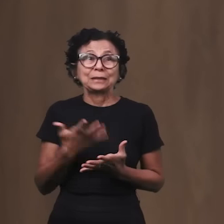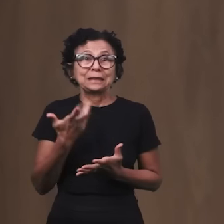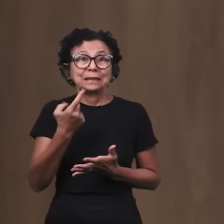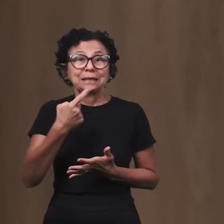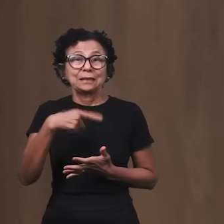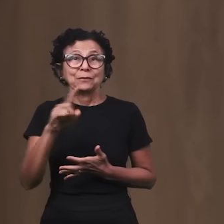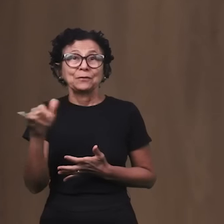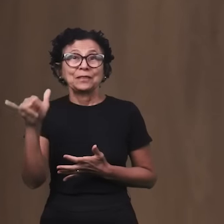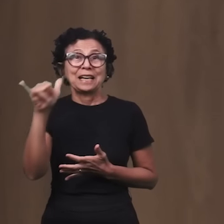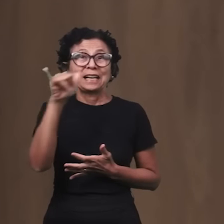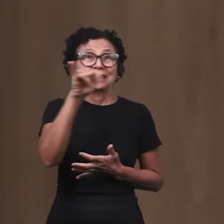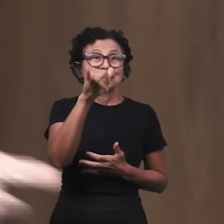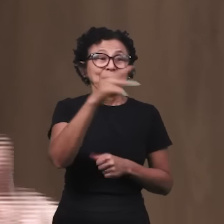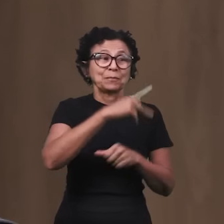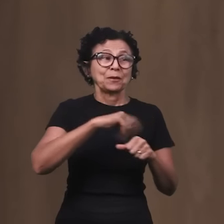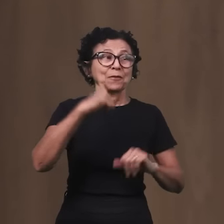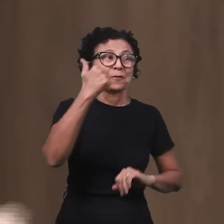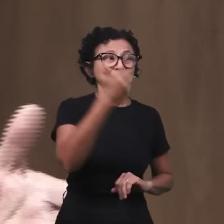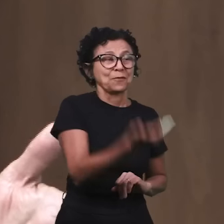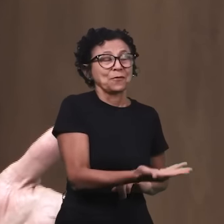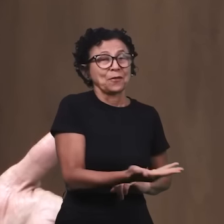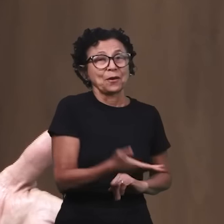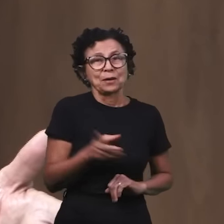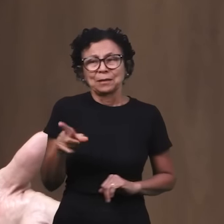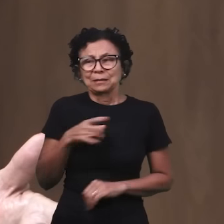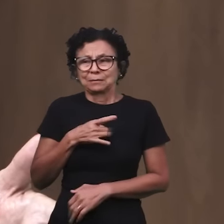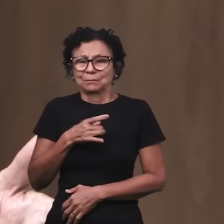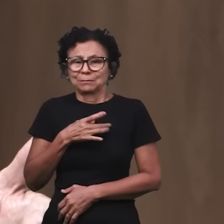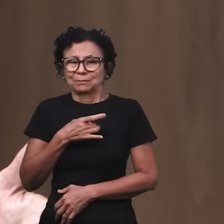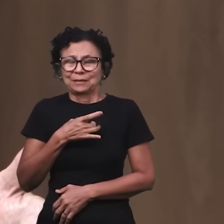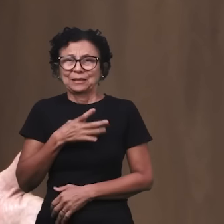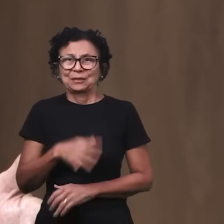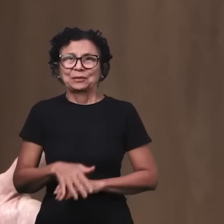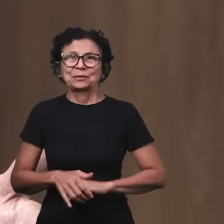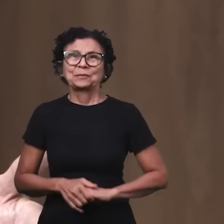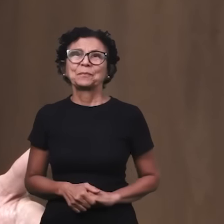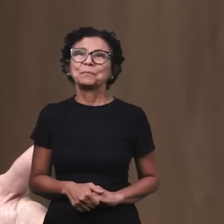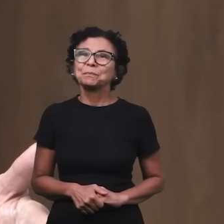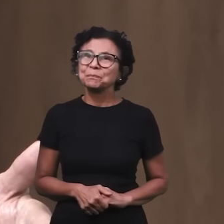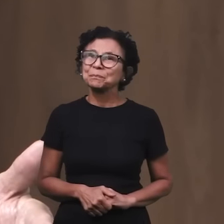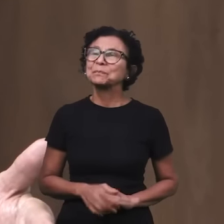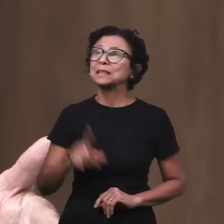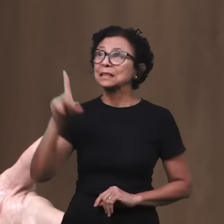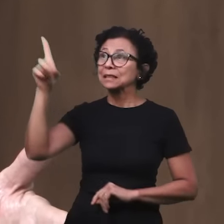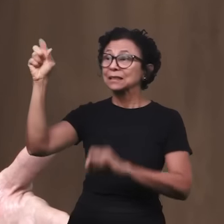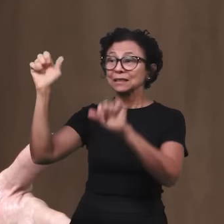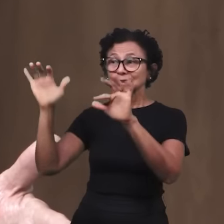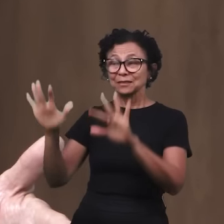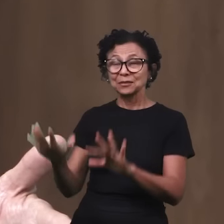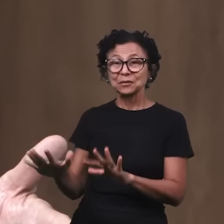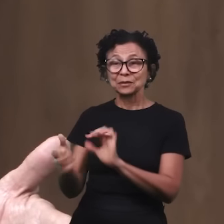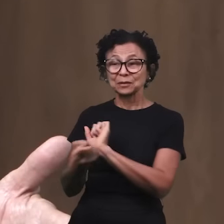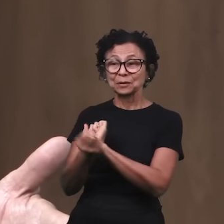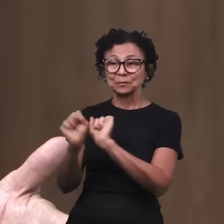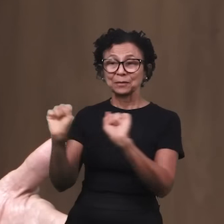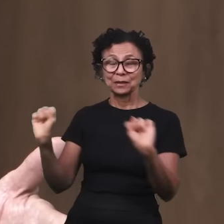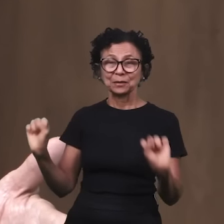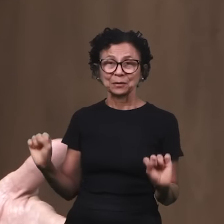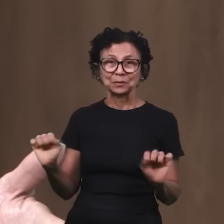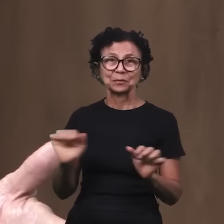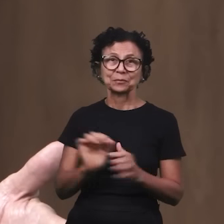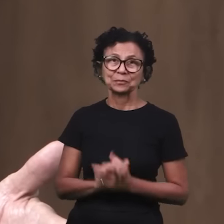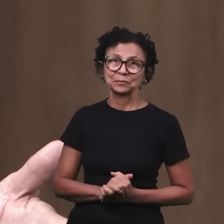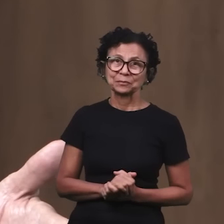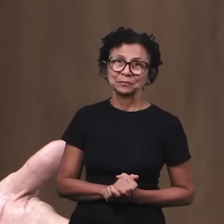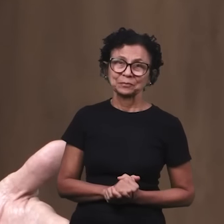impedia dela viajar por conta dessa dificuldade. E Deus operou. Então, olha só, num atendimento